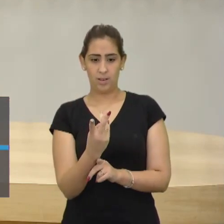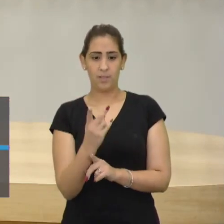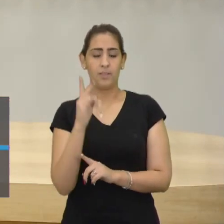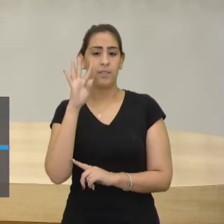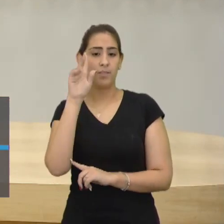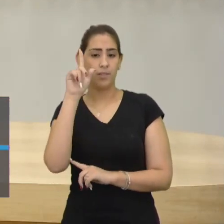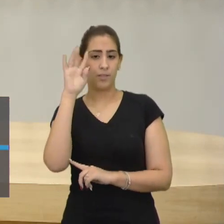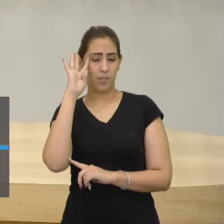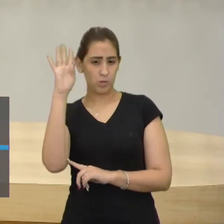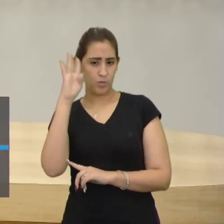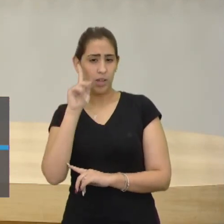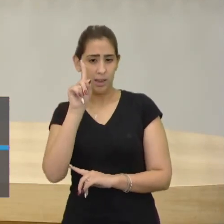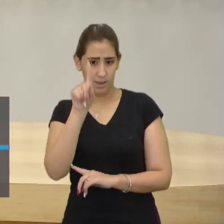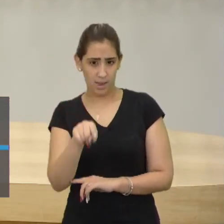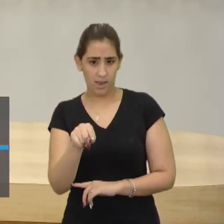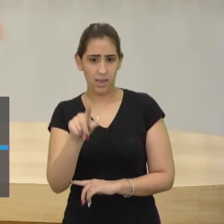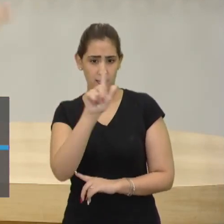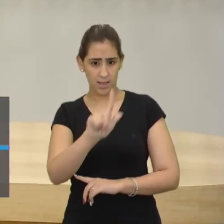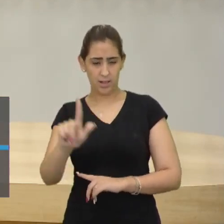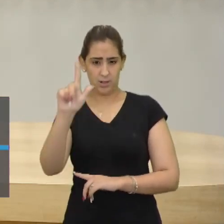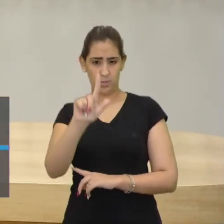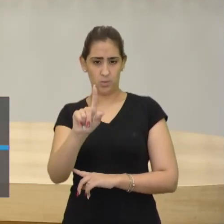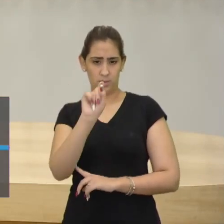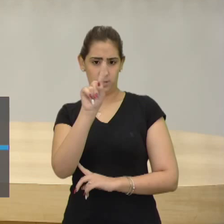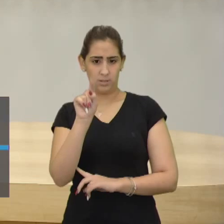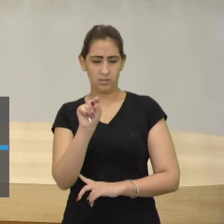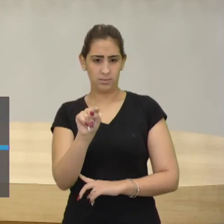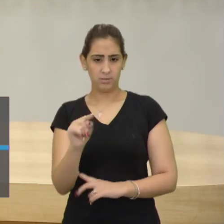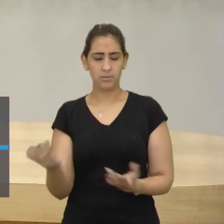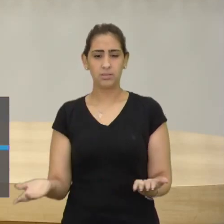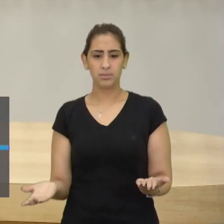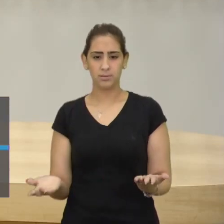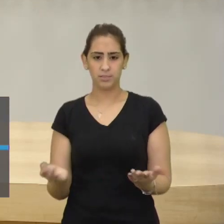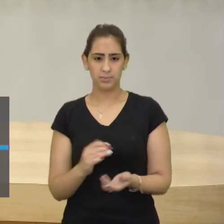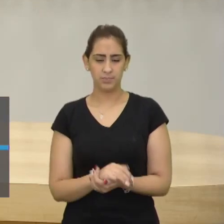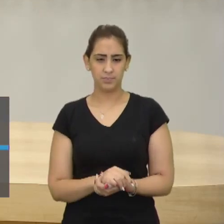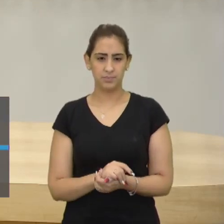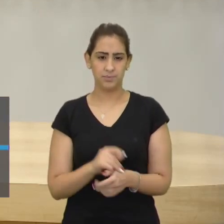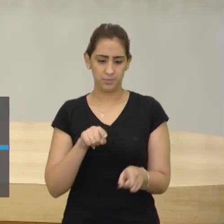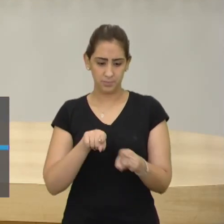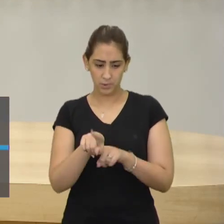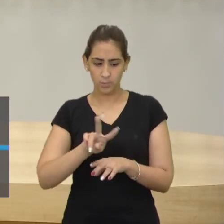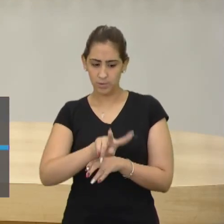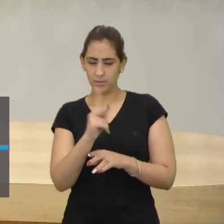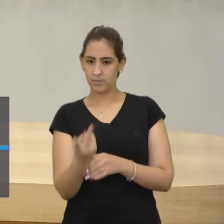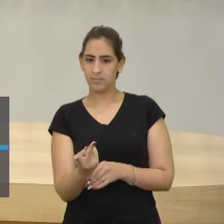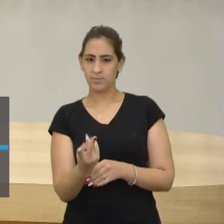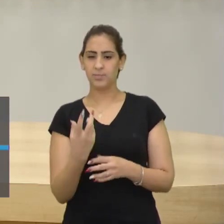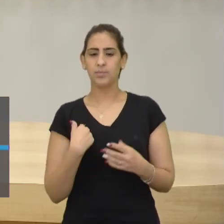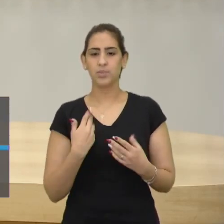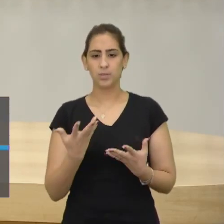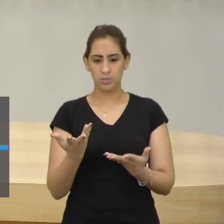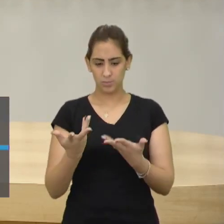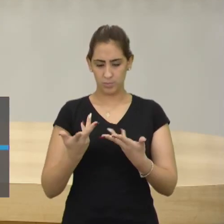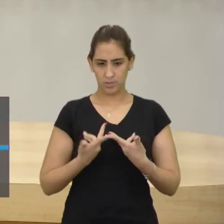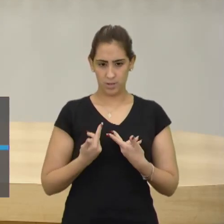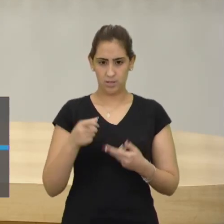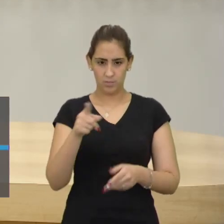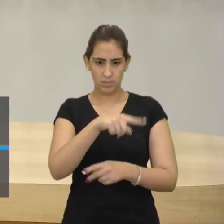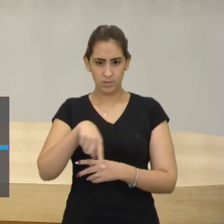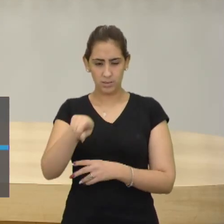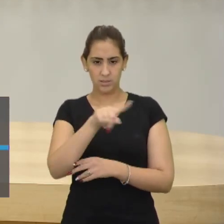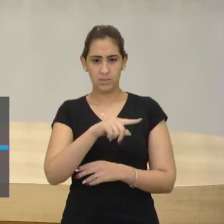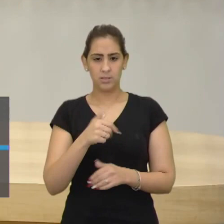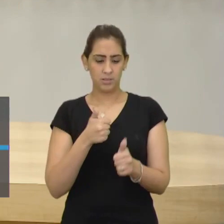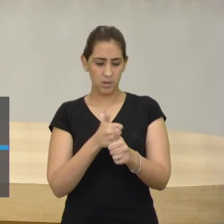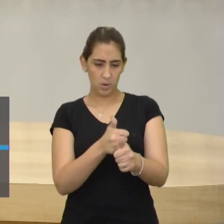2 provocações, da pergunta original e da sua pergunta inversa, é que eu gostaria de convidá-los e convidá-las a que a